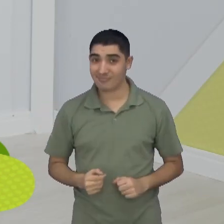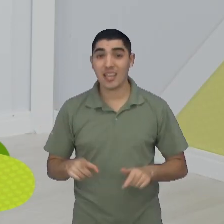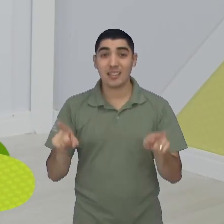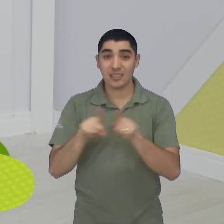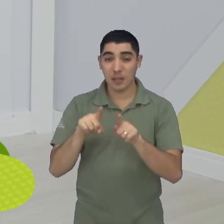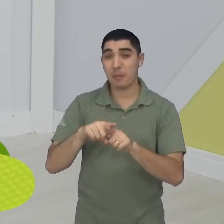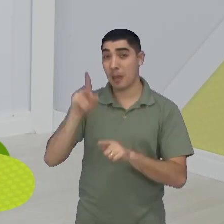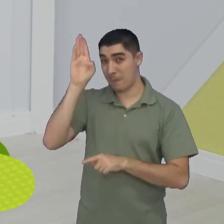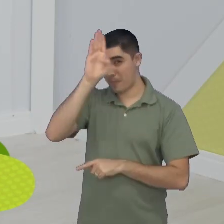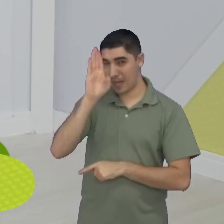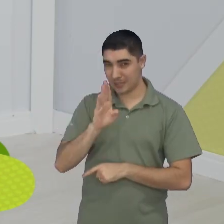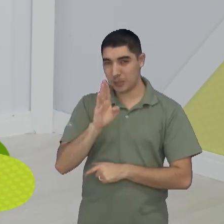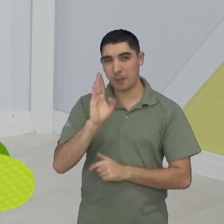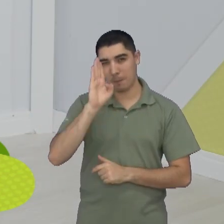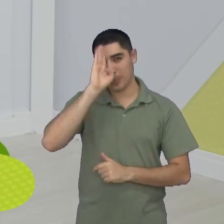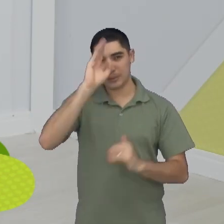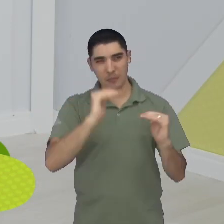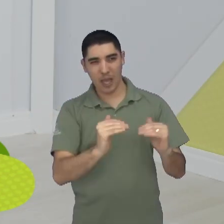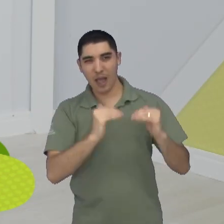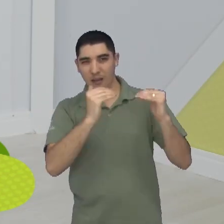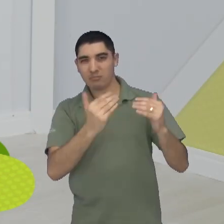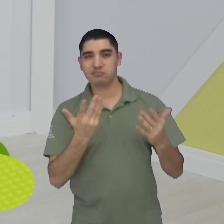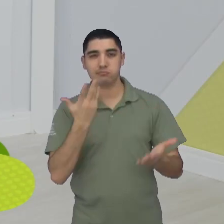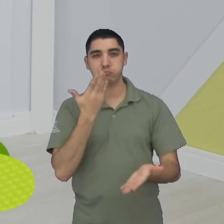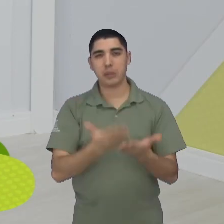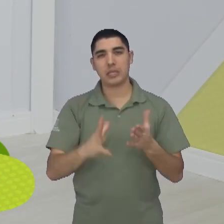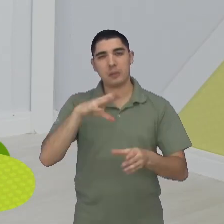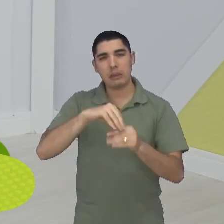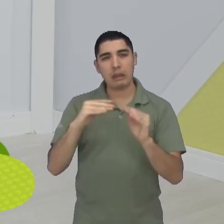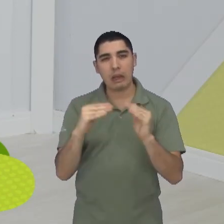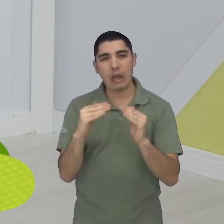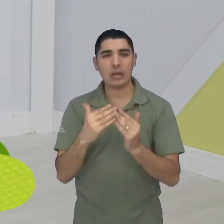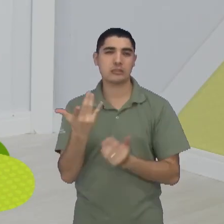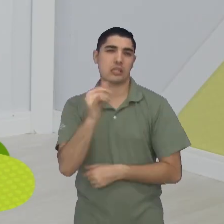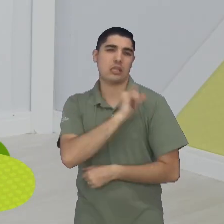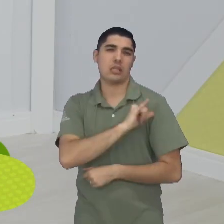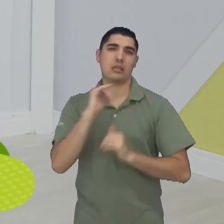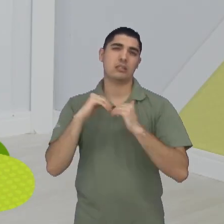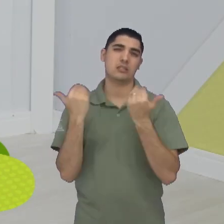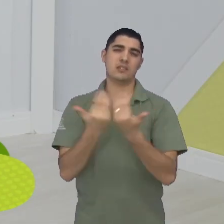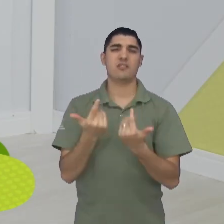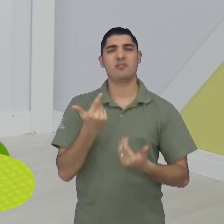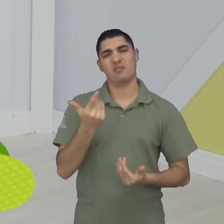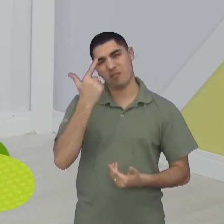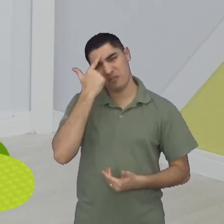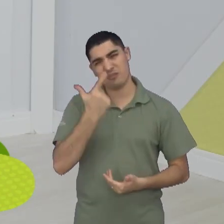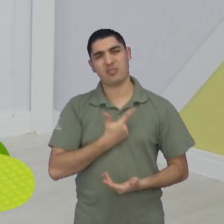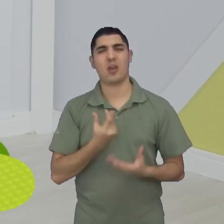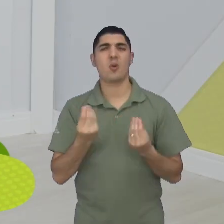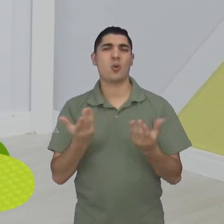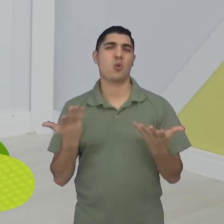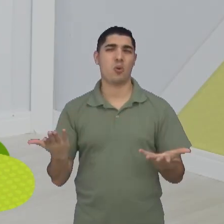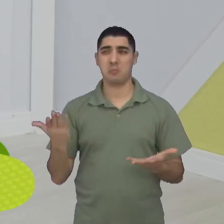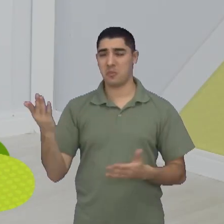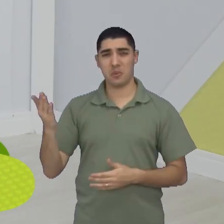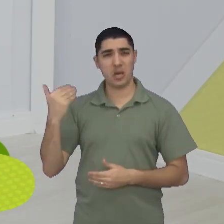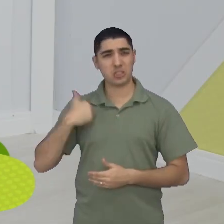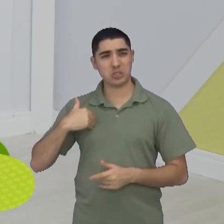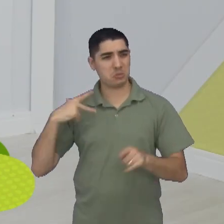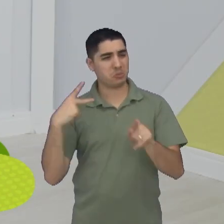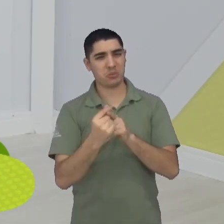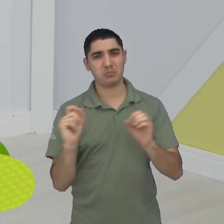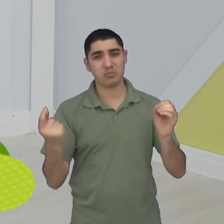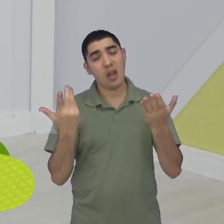Diniz não tomou vareio, mas acabou perdendo em casa, coisa feia, para a Argentina 1-0. A gente tem que ser vingado no goalball, pelo menos,